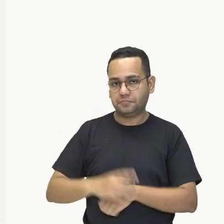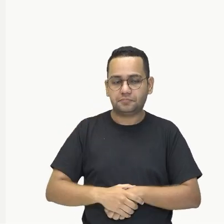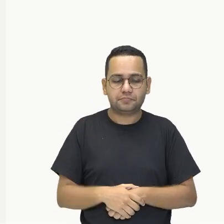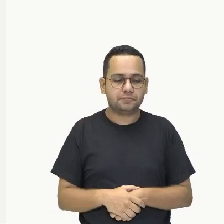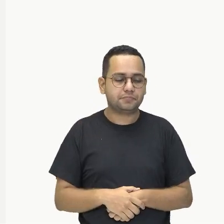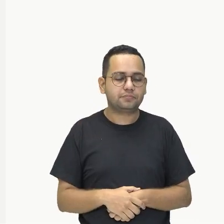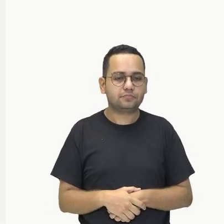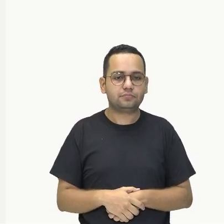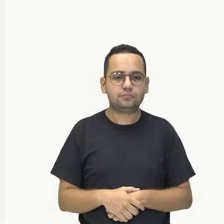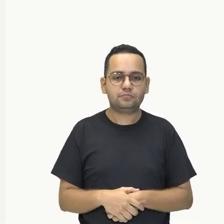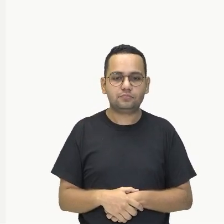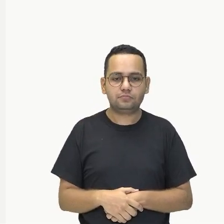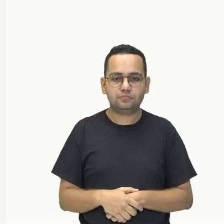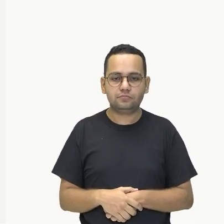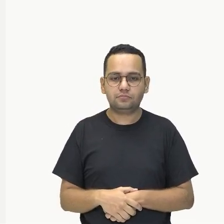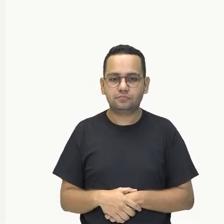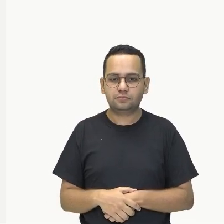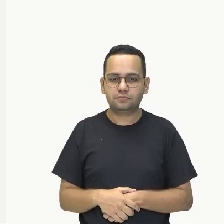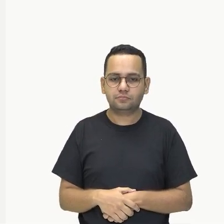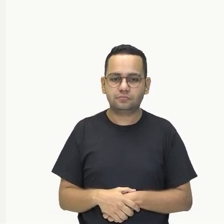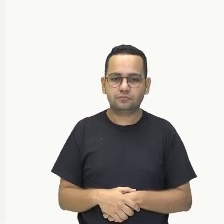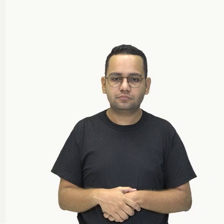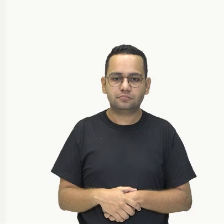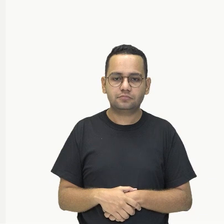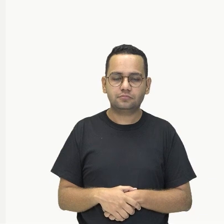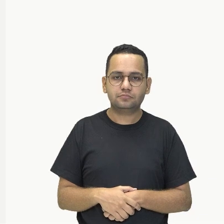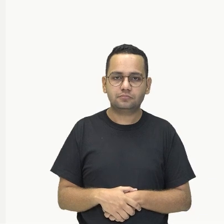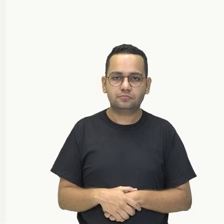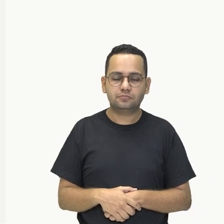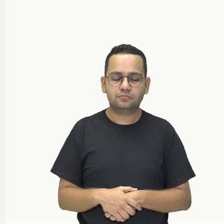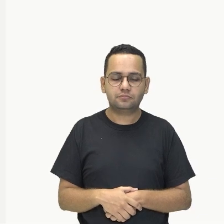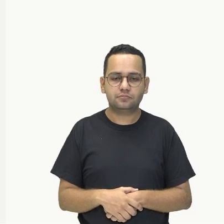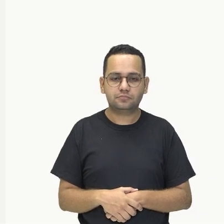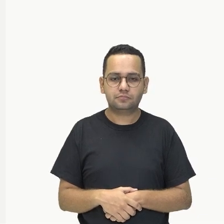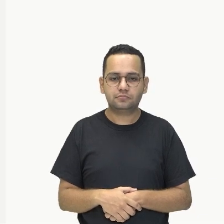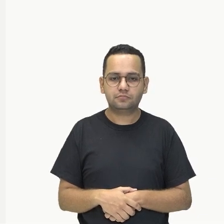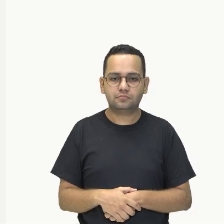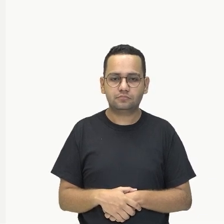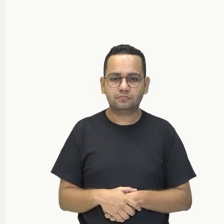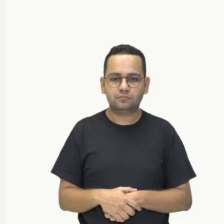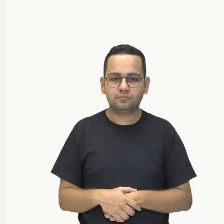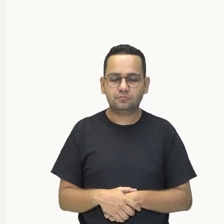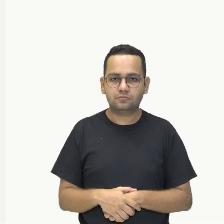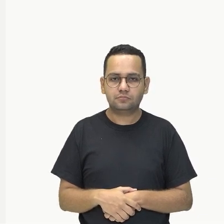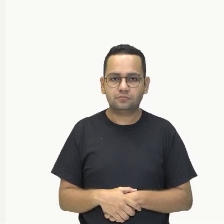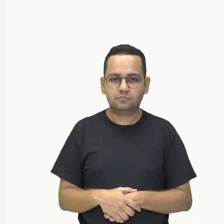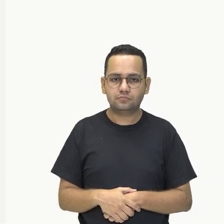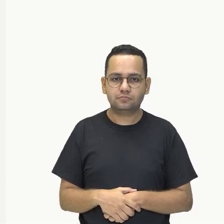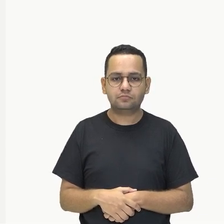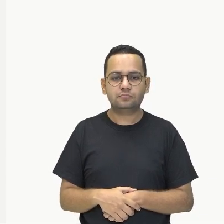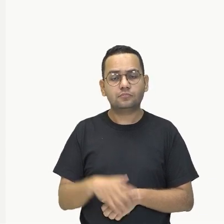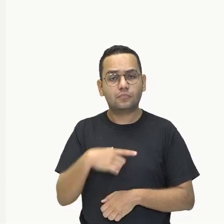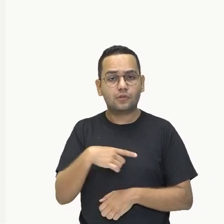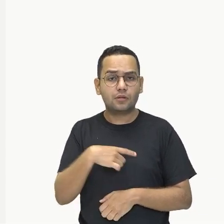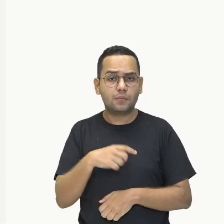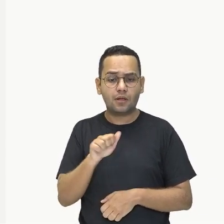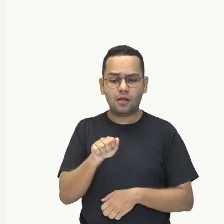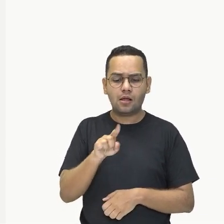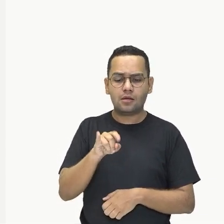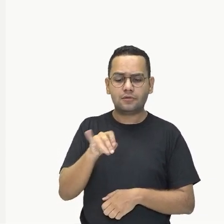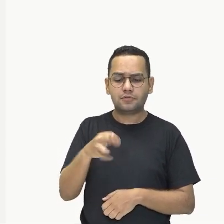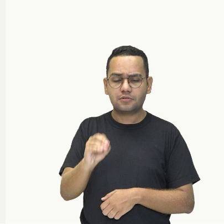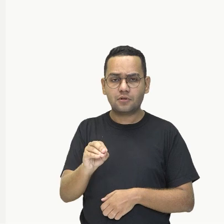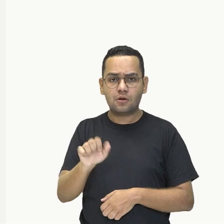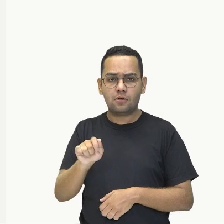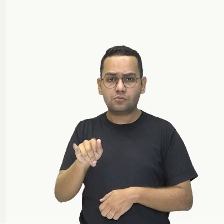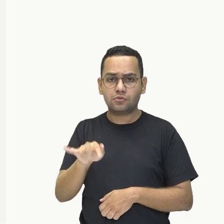Tá? Monômios y e menos 2x. E aqui a nossa adição algébrica. Só